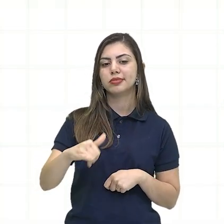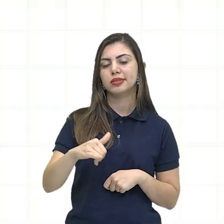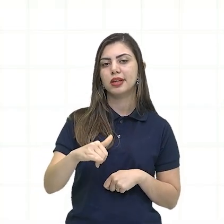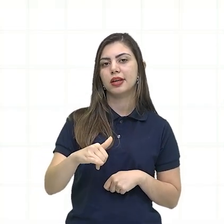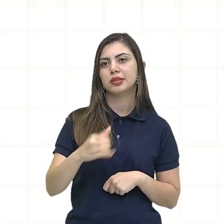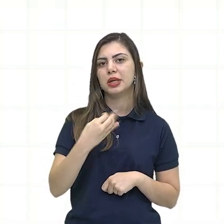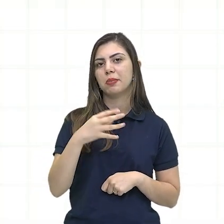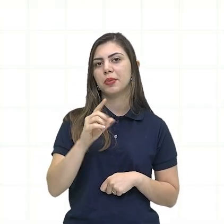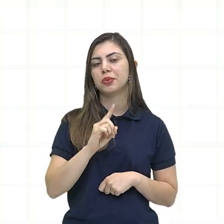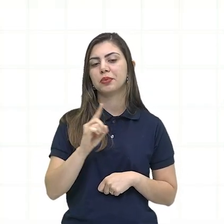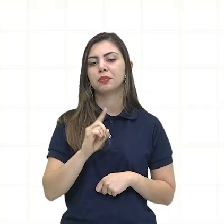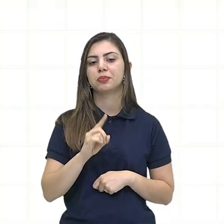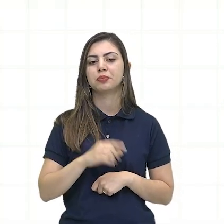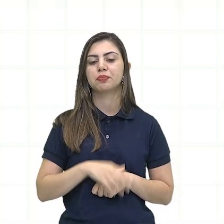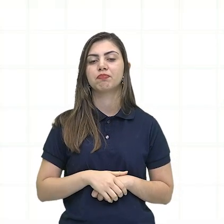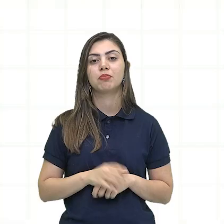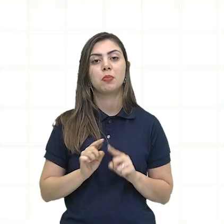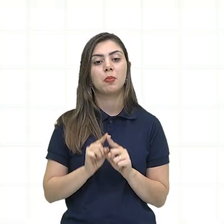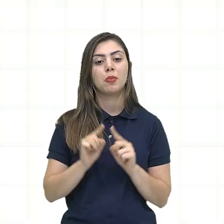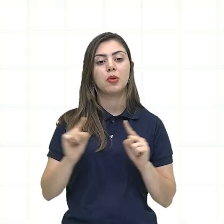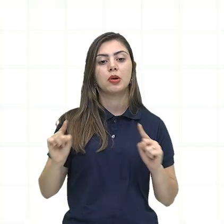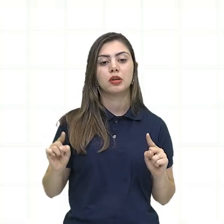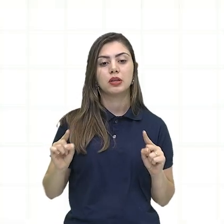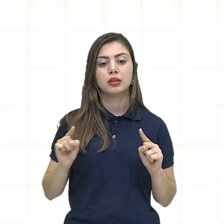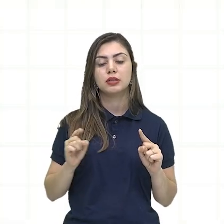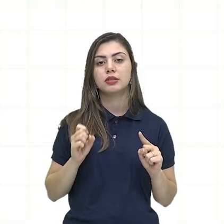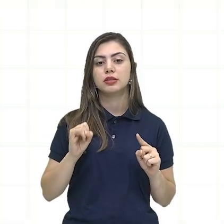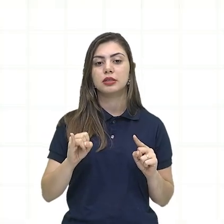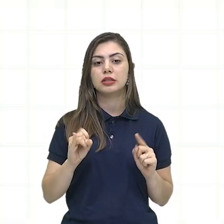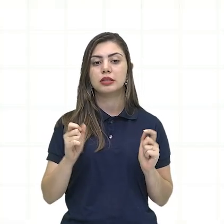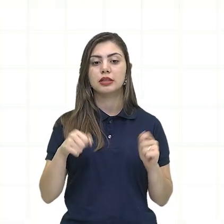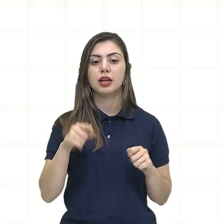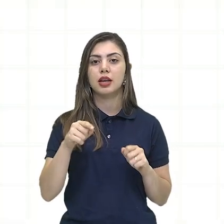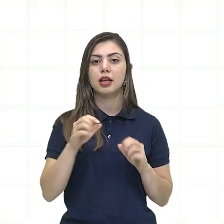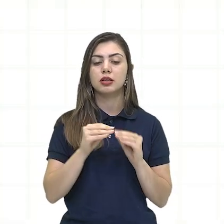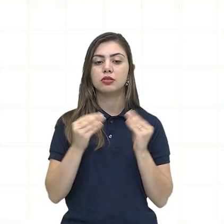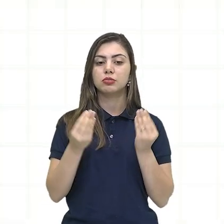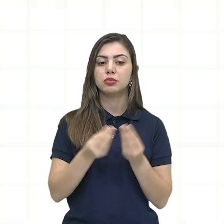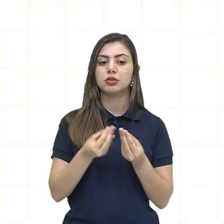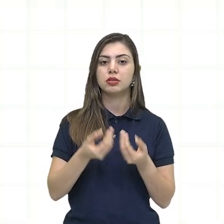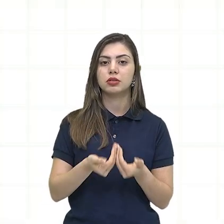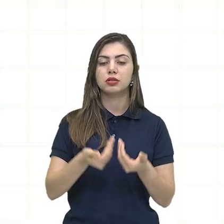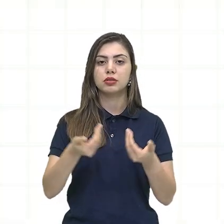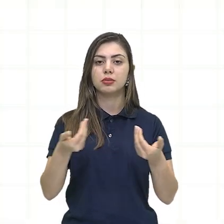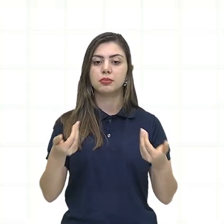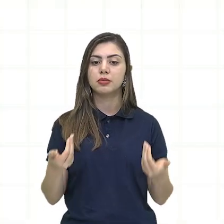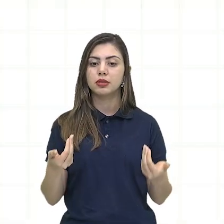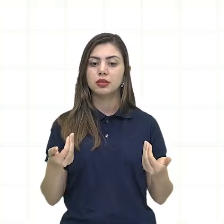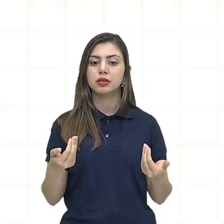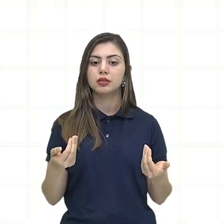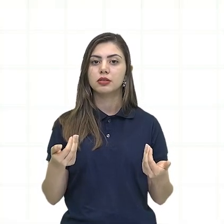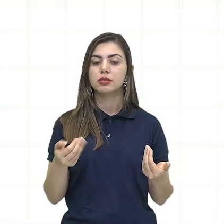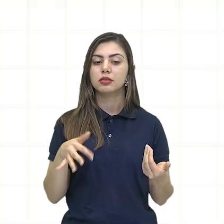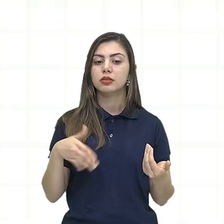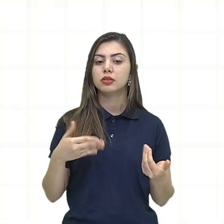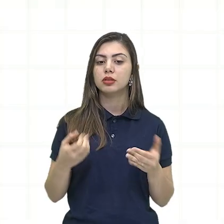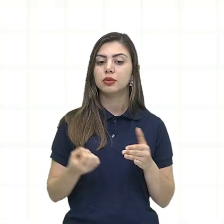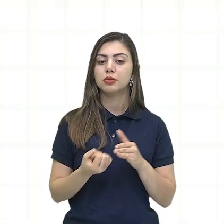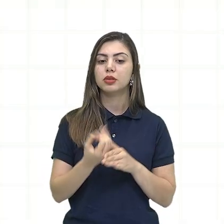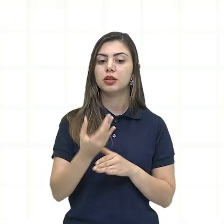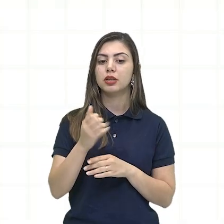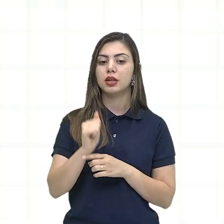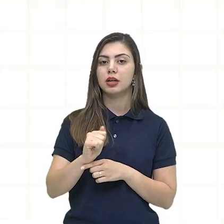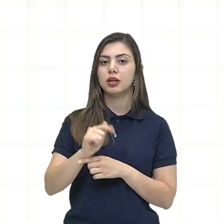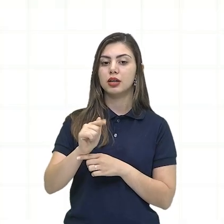De eletricidade. Contudo, quando estão separados, nós vamos ter aqui a formação do